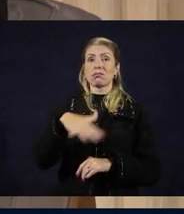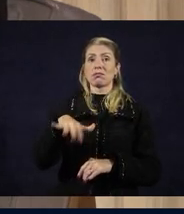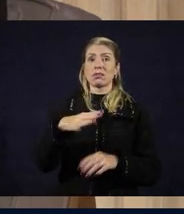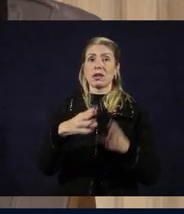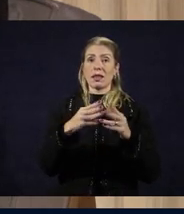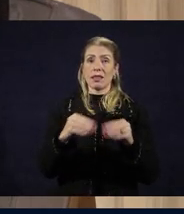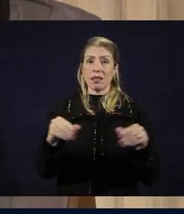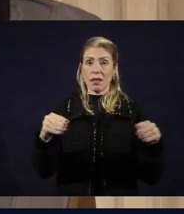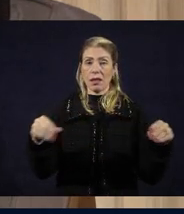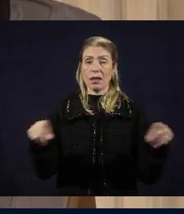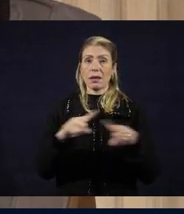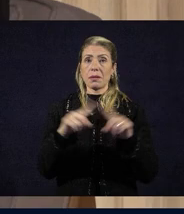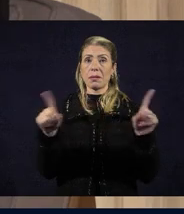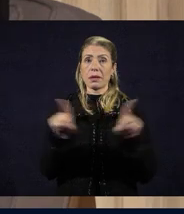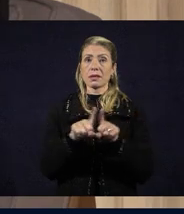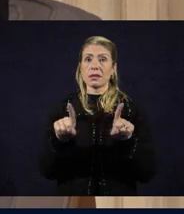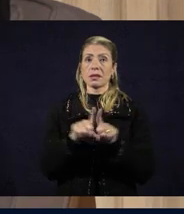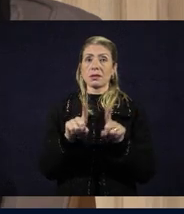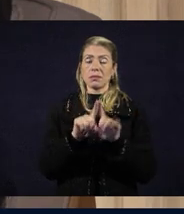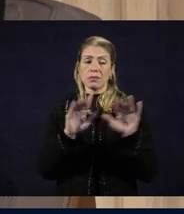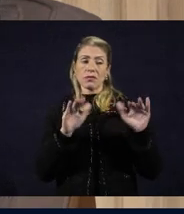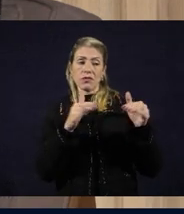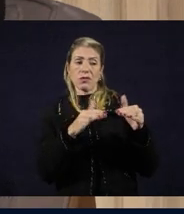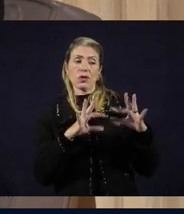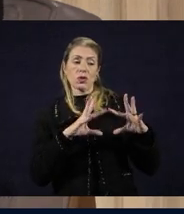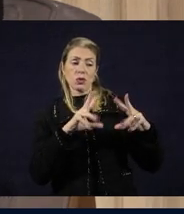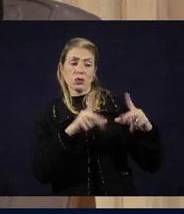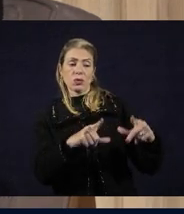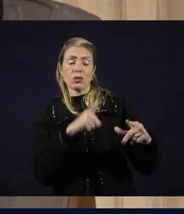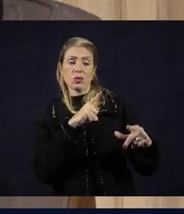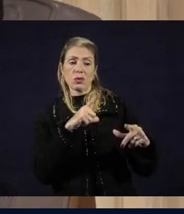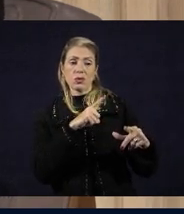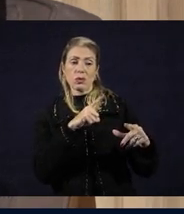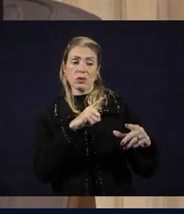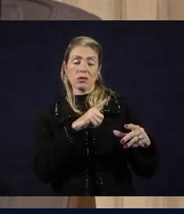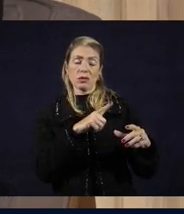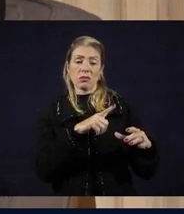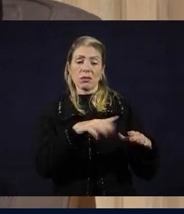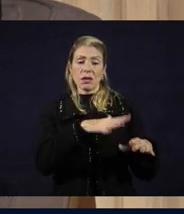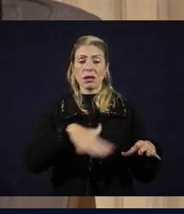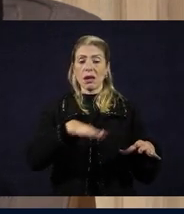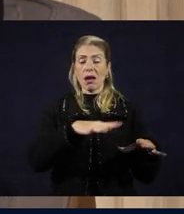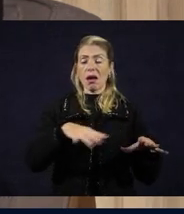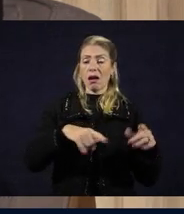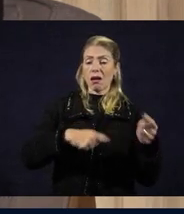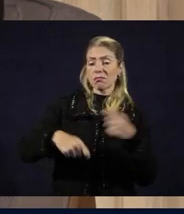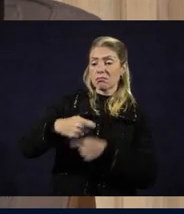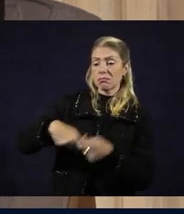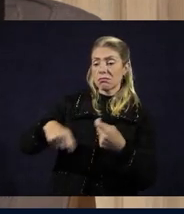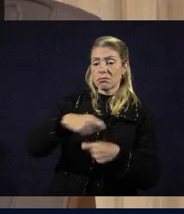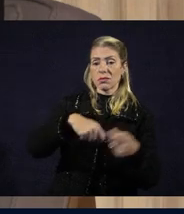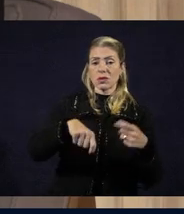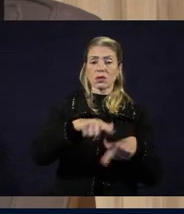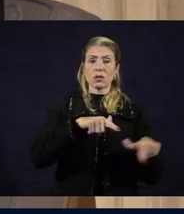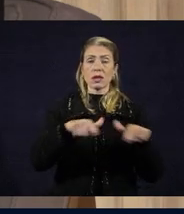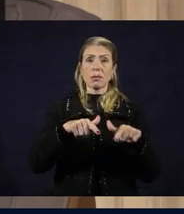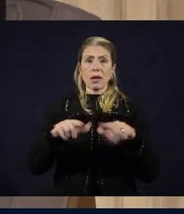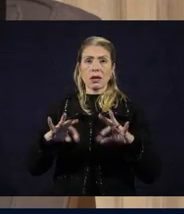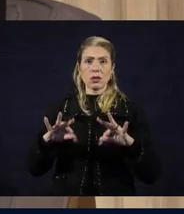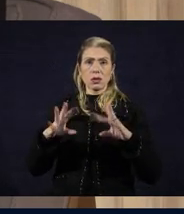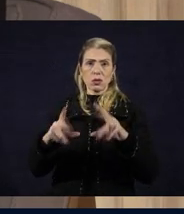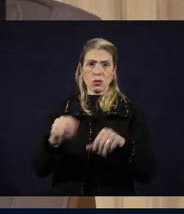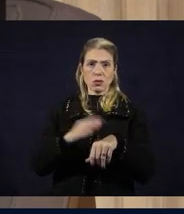terras agrícolas mas especialmente em tudo que envolve a cadeia e olhando para o trabalho Fantástico que todos eles